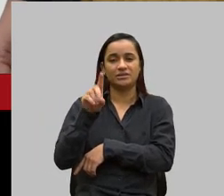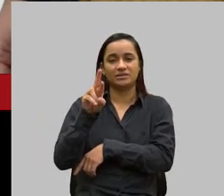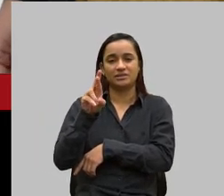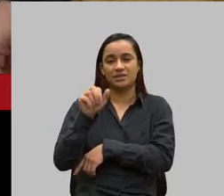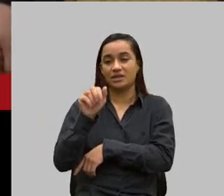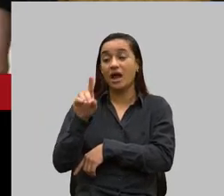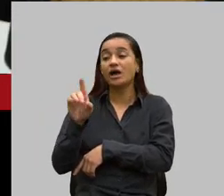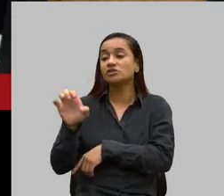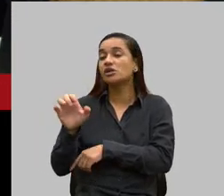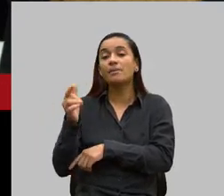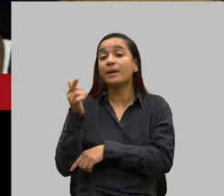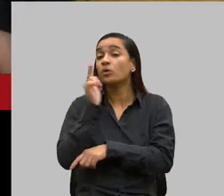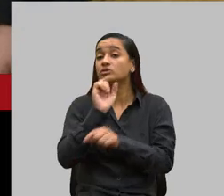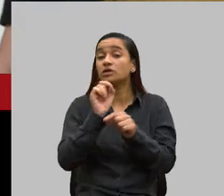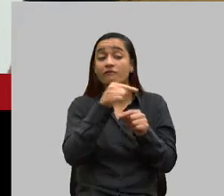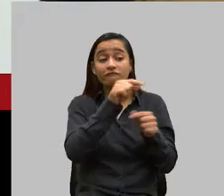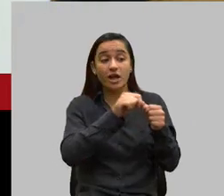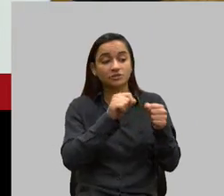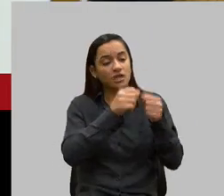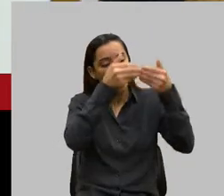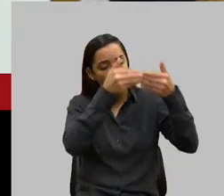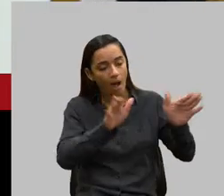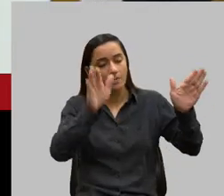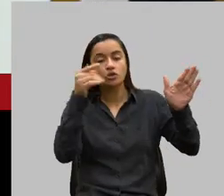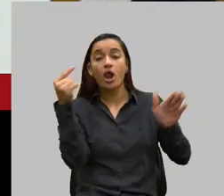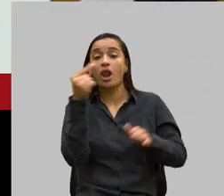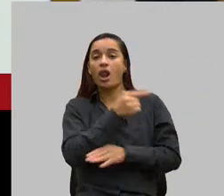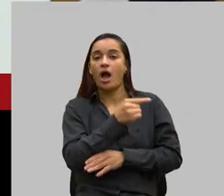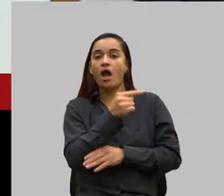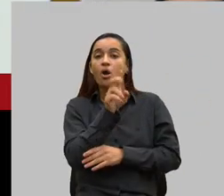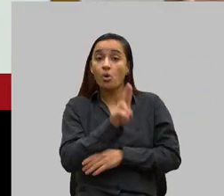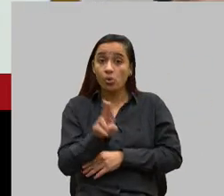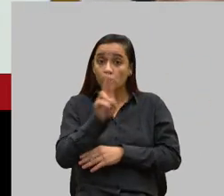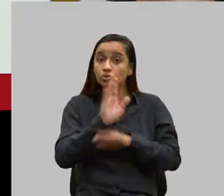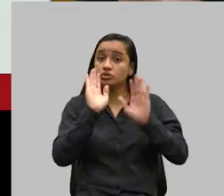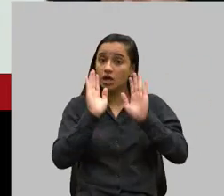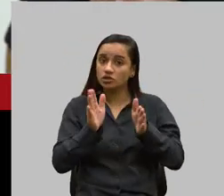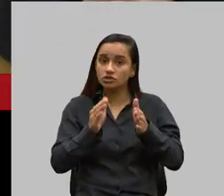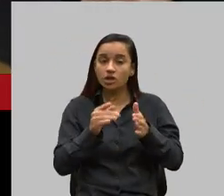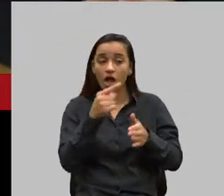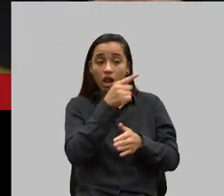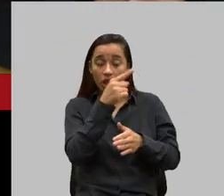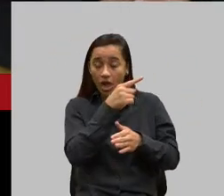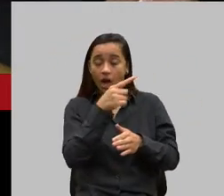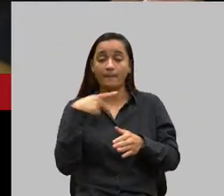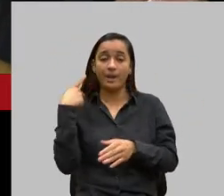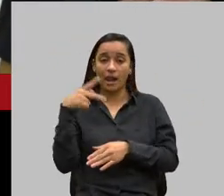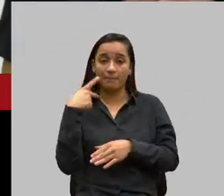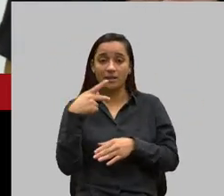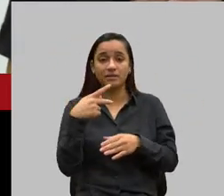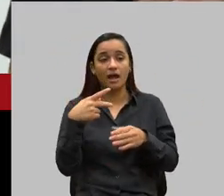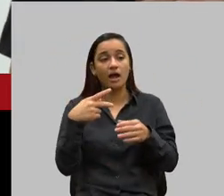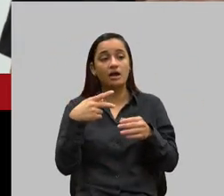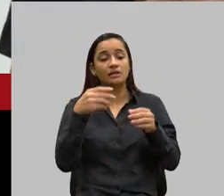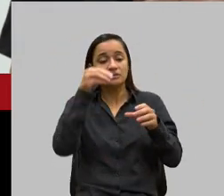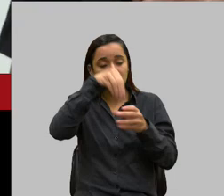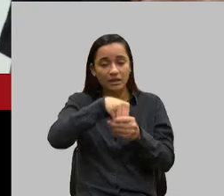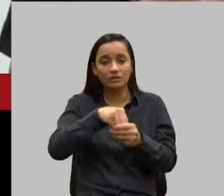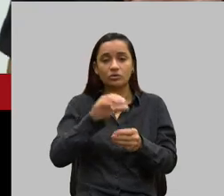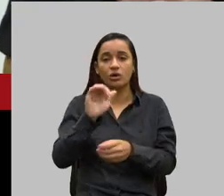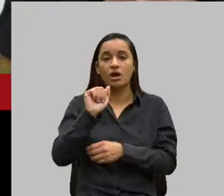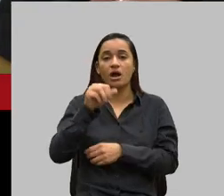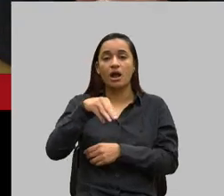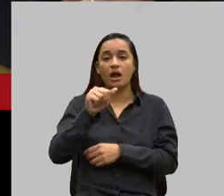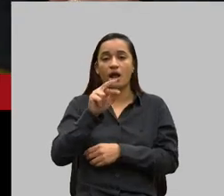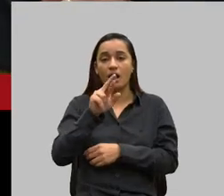esse lançamento lá e aí quem sabe já usar esse lançamento da frente parlamentar lá na câmara de vereadores em Governador Valadares ou em ou lá no